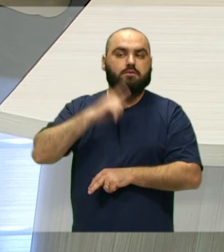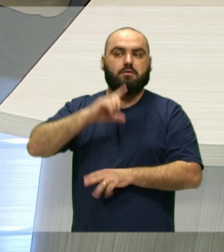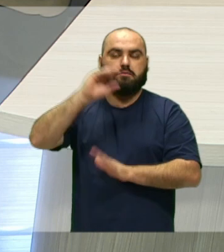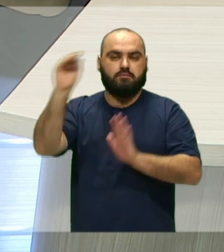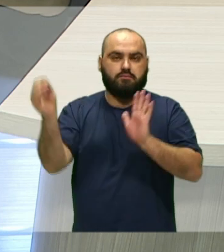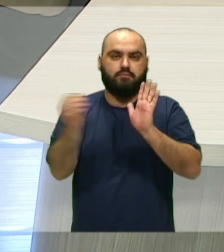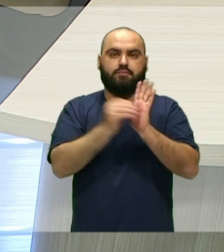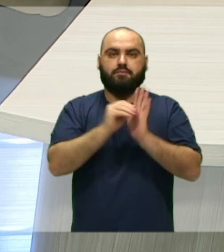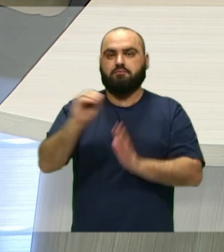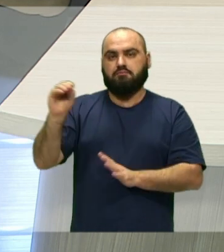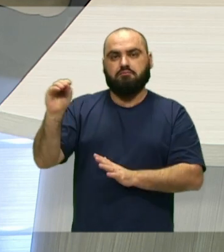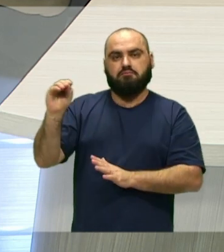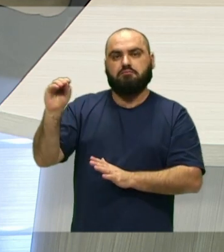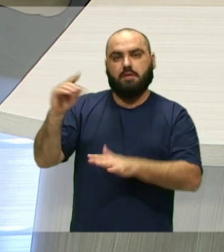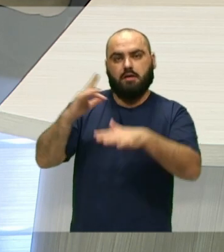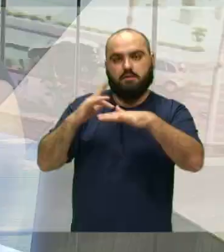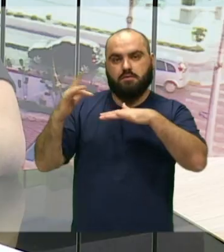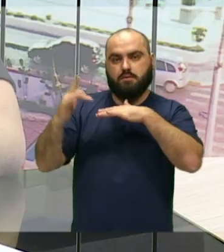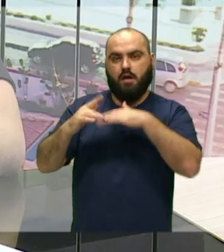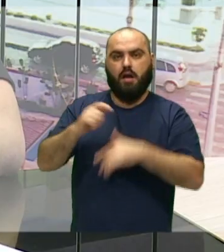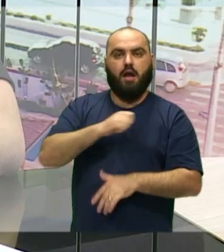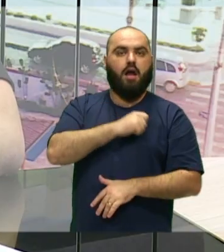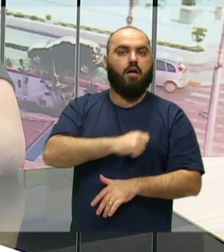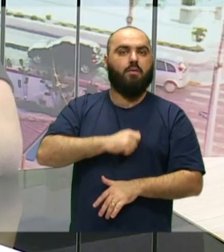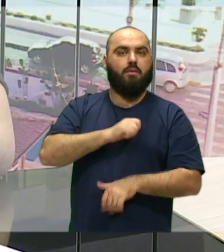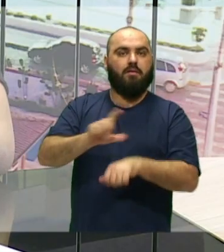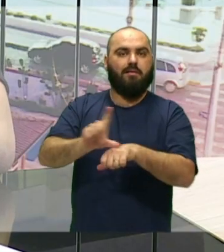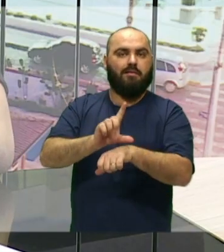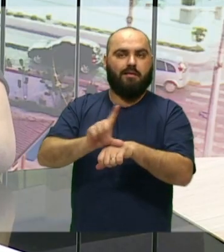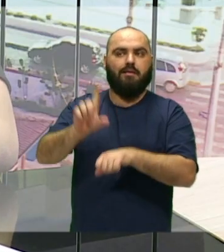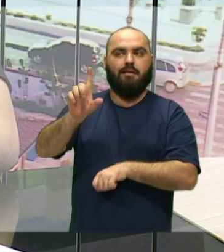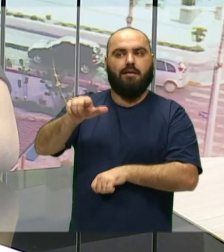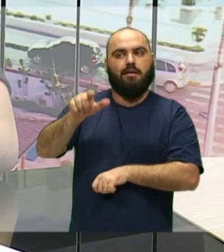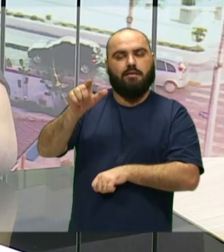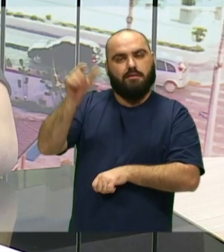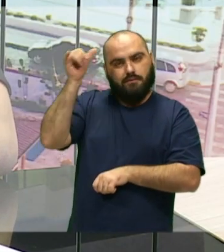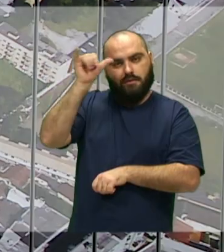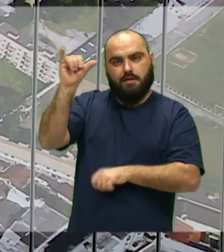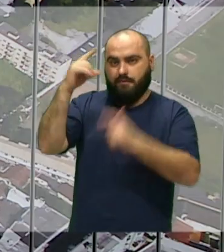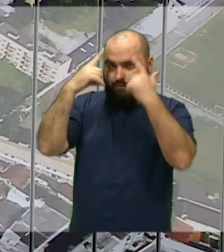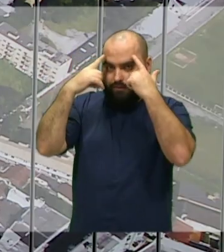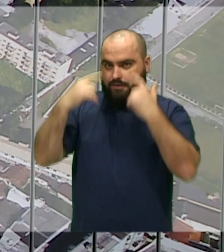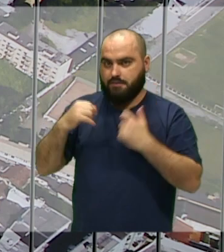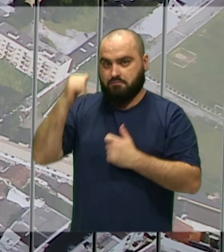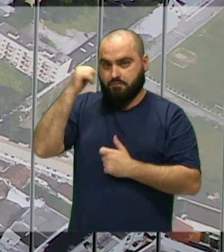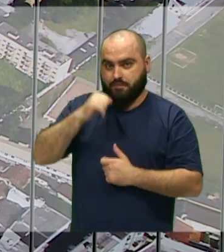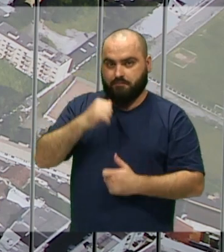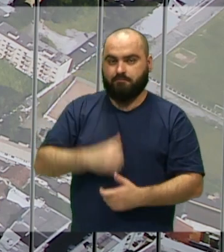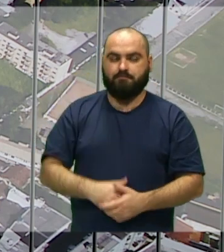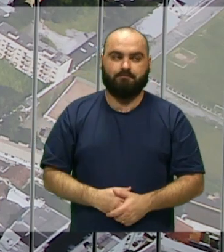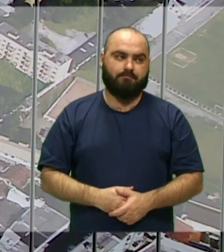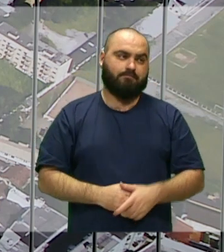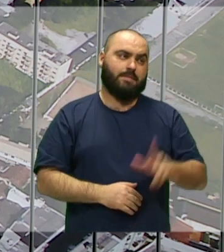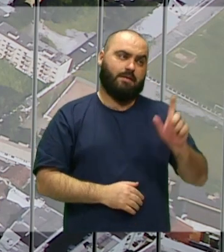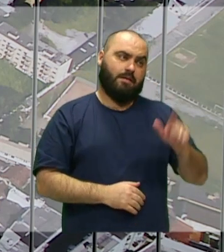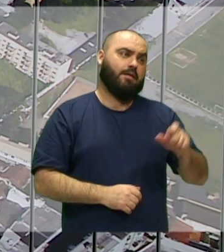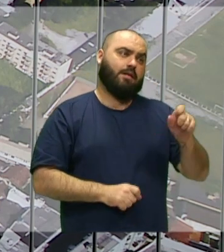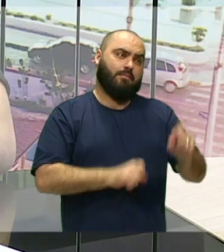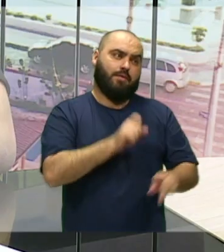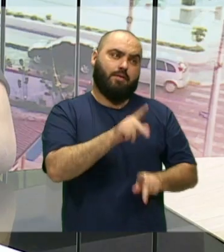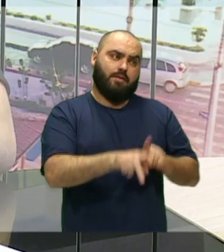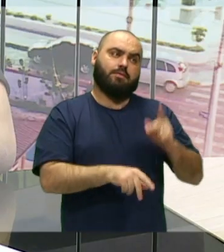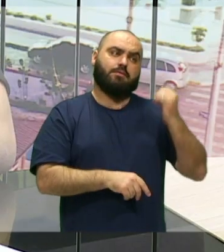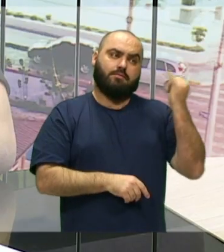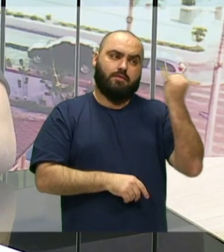sociais no período do agosto lilá que é paraa prevenção a violência contra mulher e com um público bem importante né com os estudantes que são